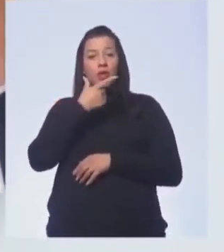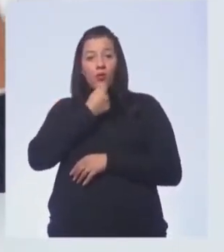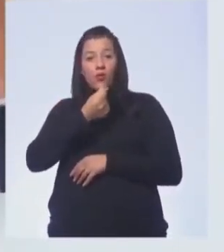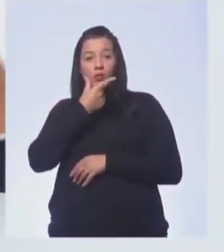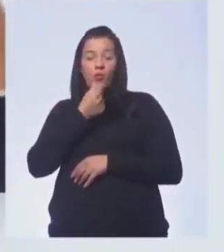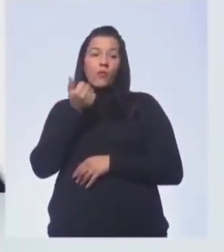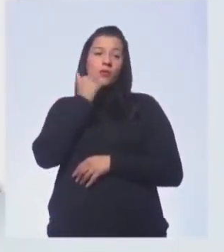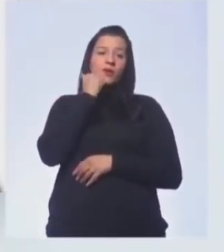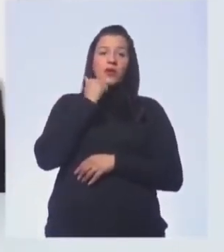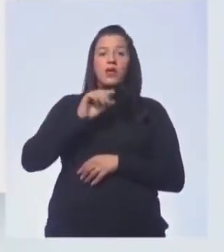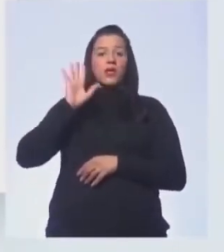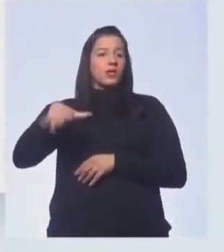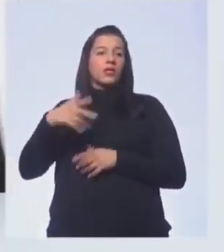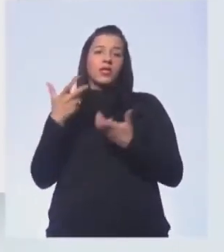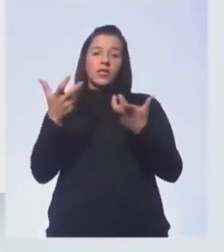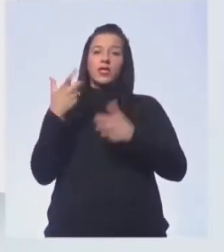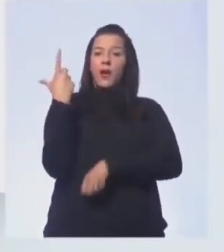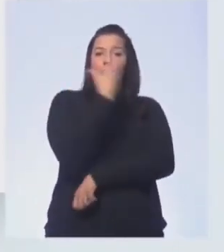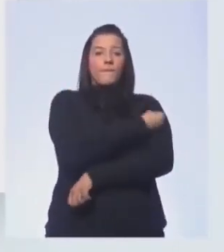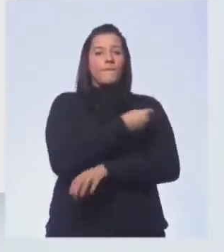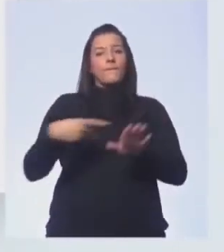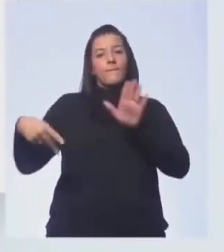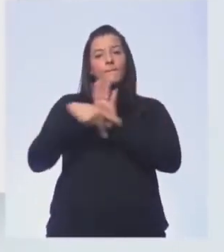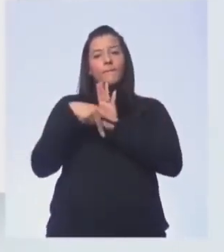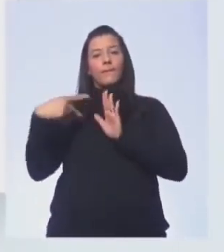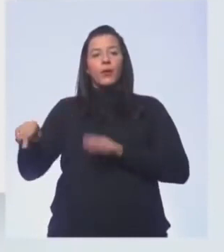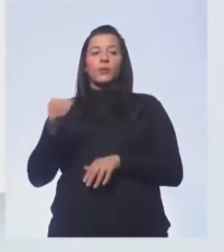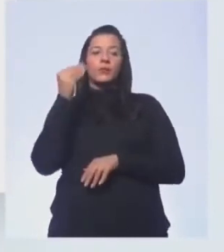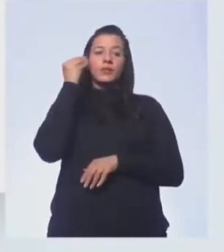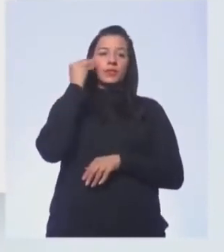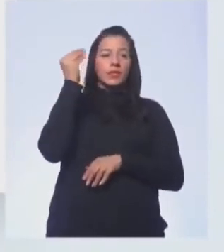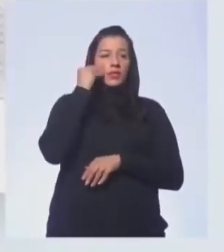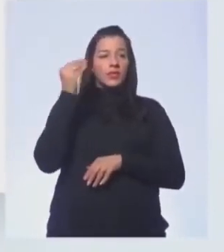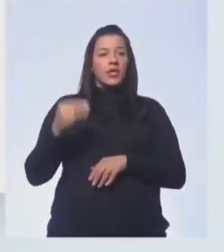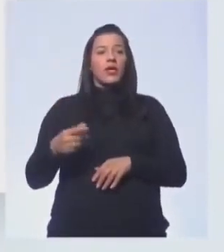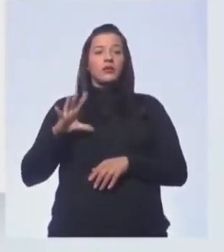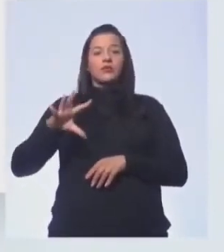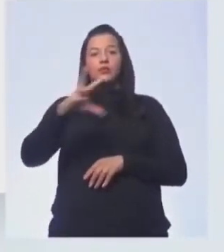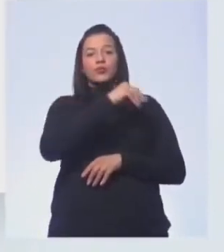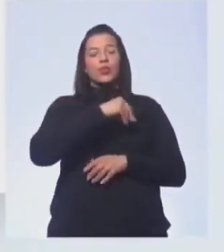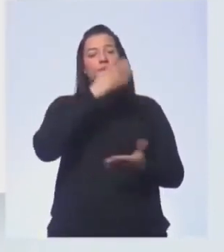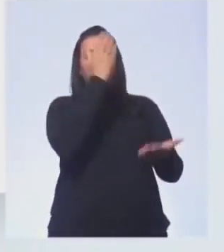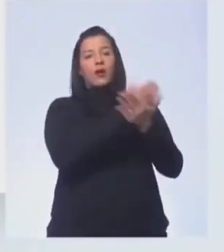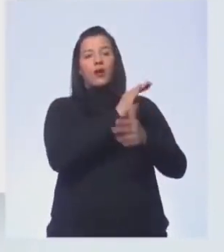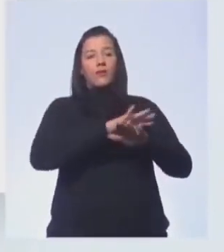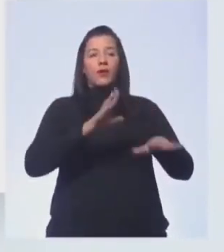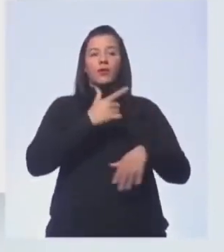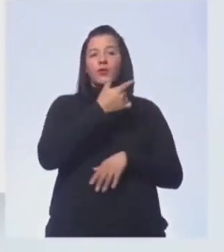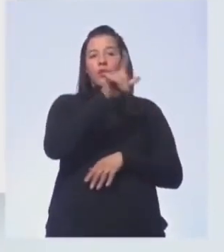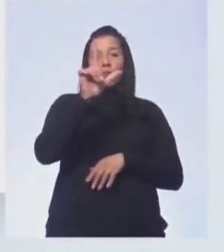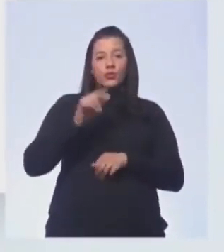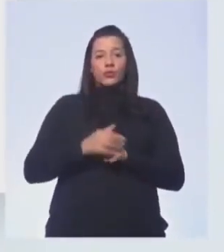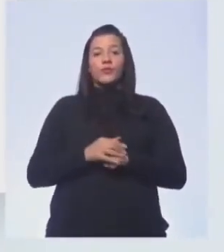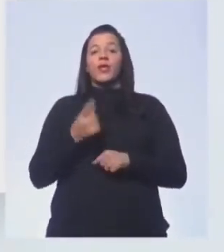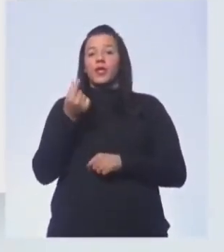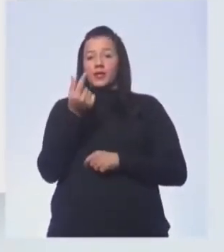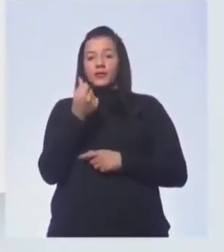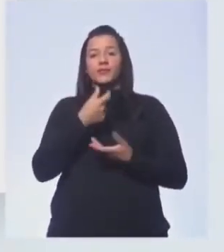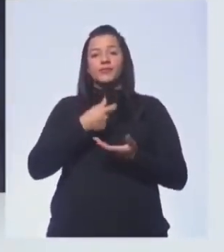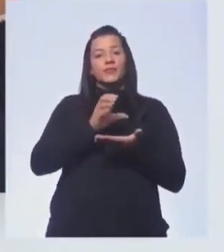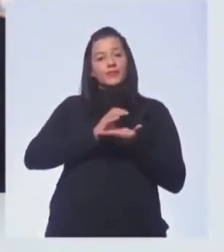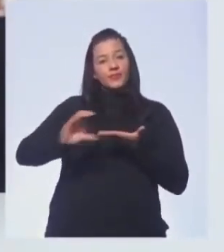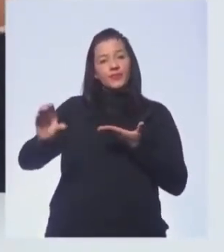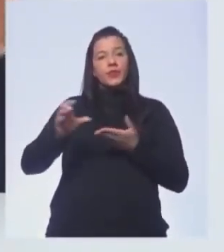sua própria vacina contra o sarampo ao tentar retirar a tríplice viral do mercado, além de ter sido financiado por